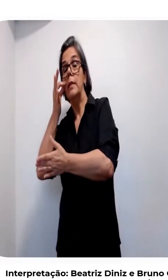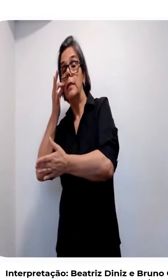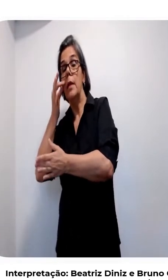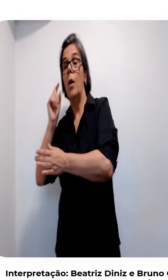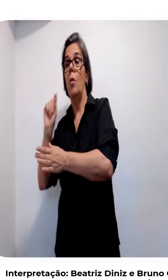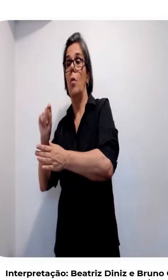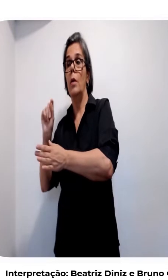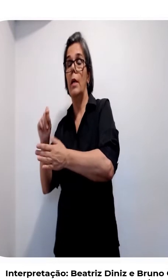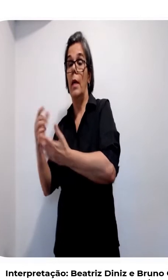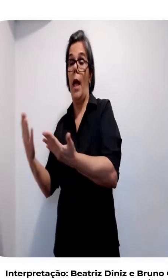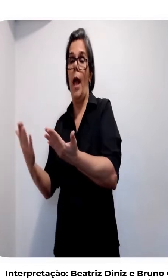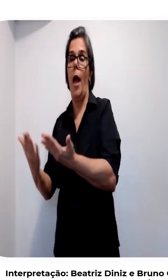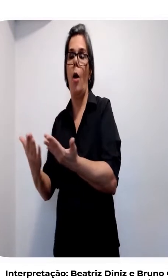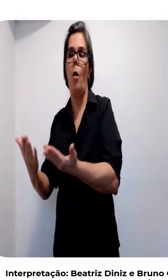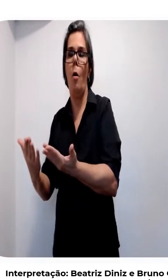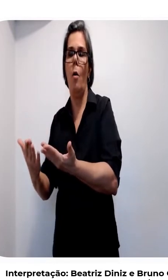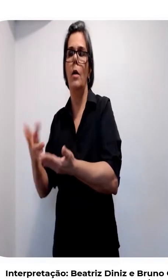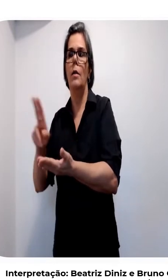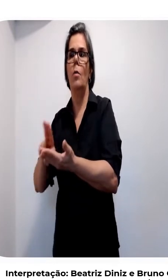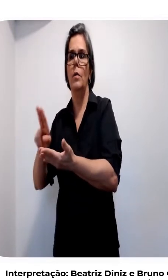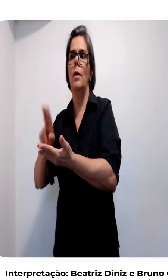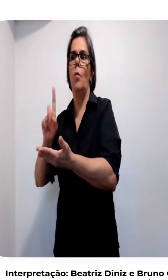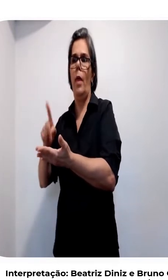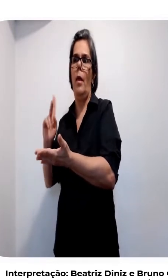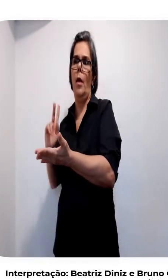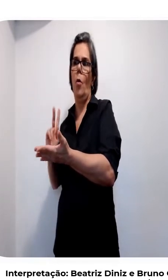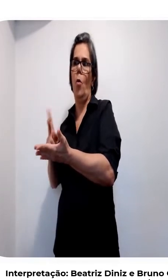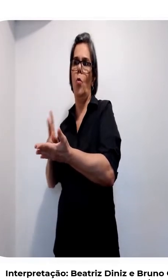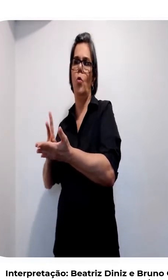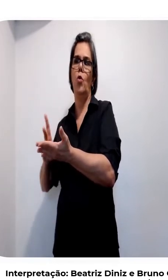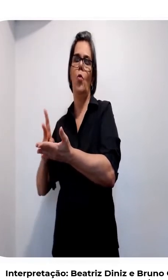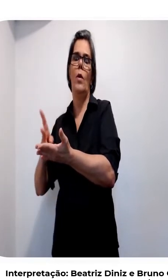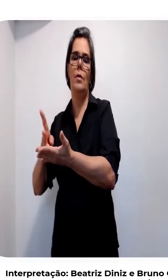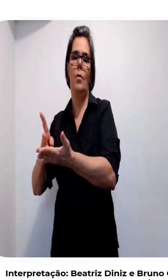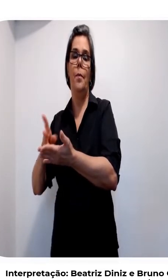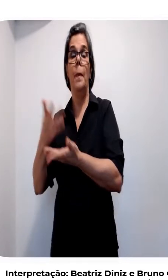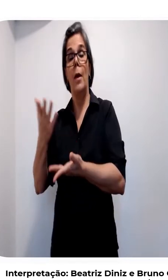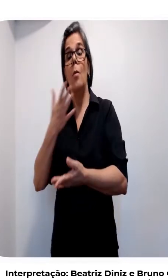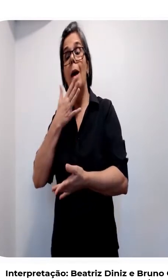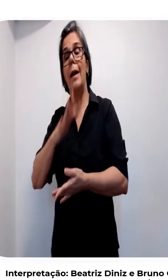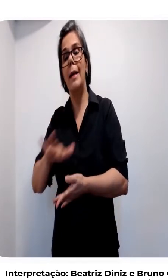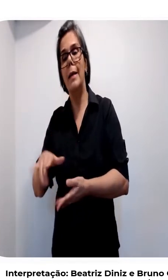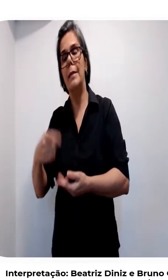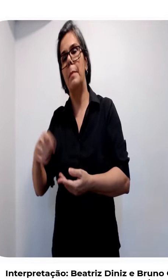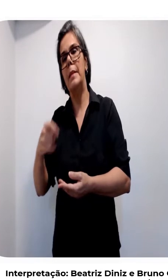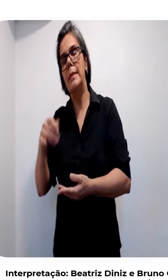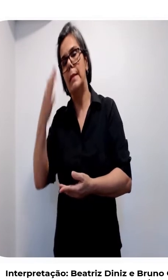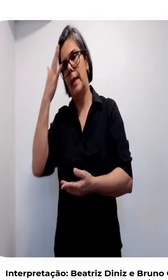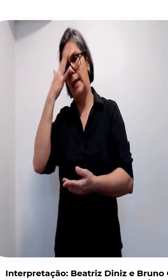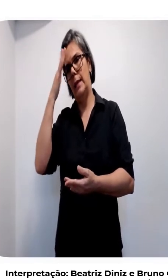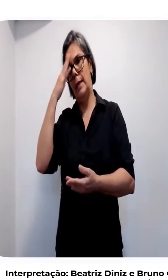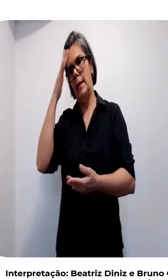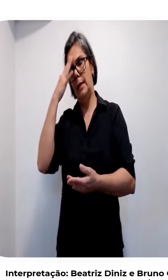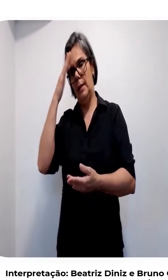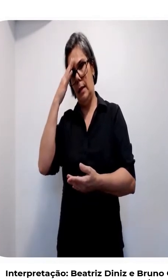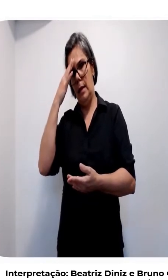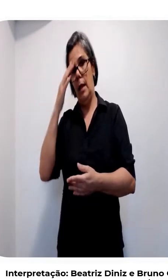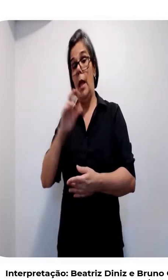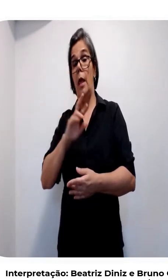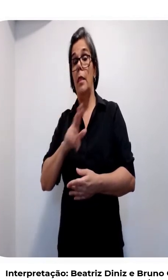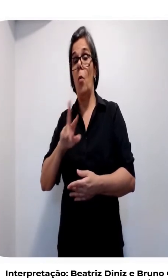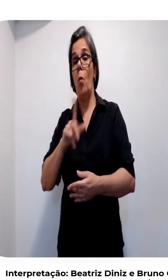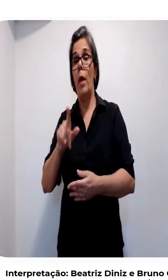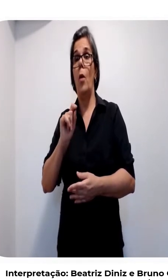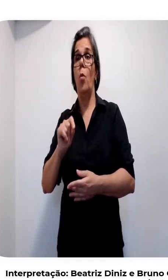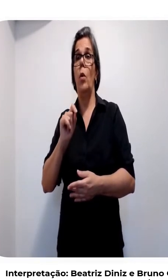que a gente traz agora para as crianças, até para que elas também entendam, né, que essa aula está continuando, não é uma aula que veio